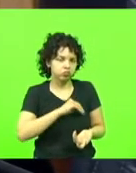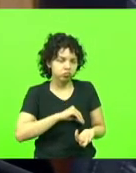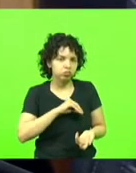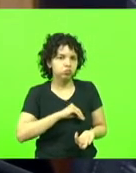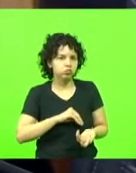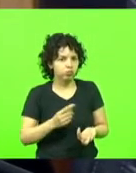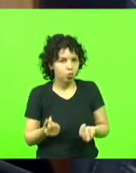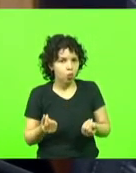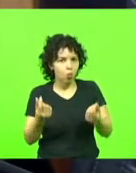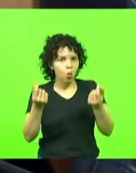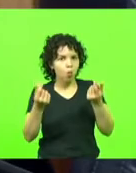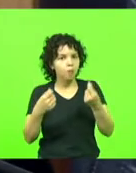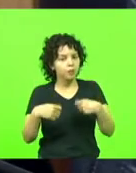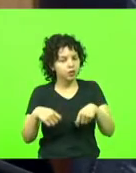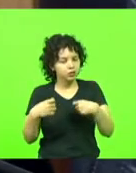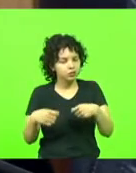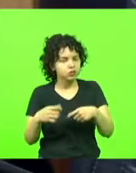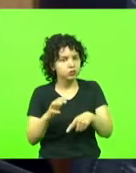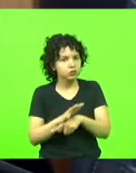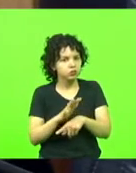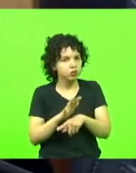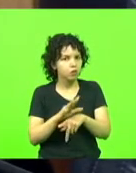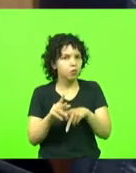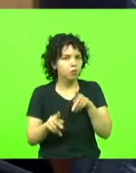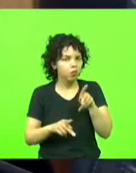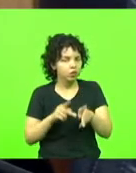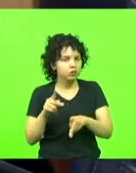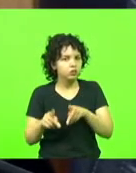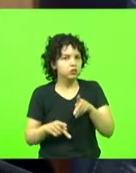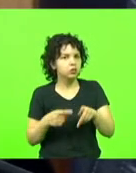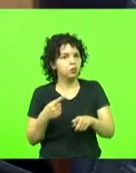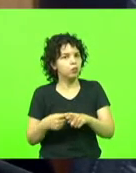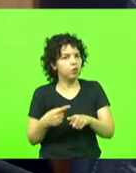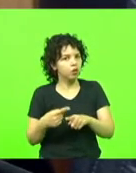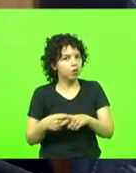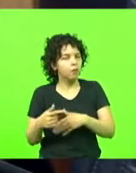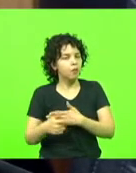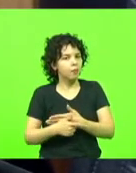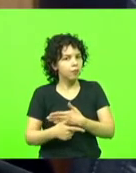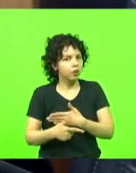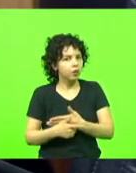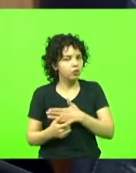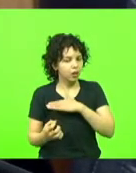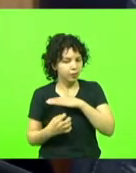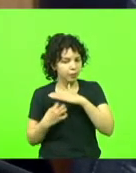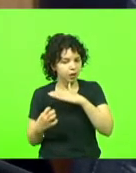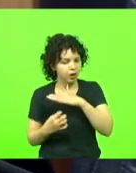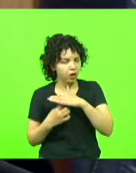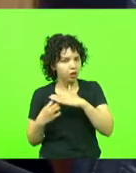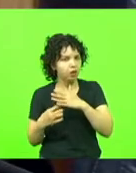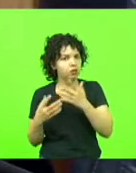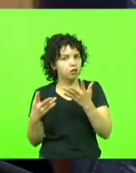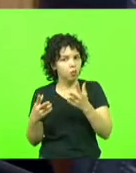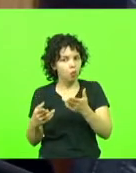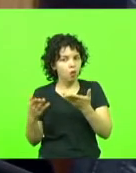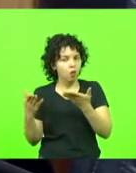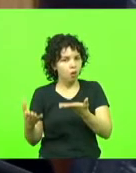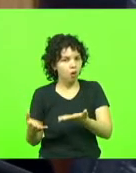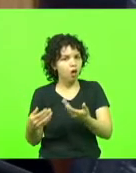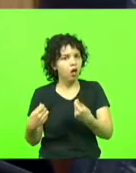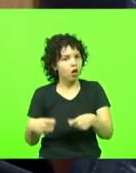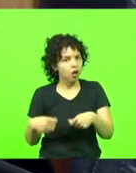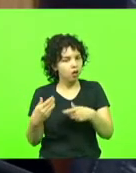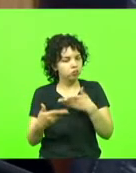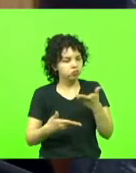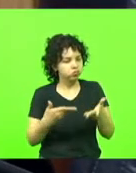colocado a serviço do povo. Porque o papel de uma estatal, o papel de uma empresa como a Petrobras, de fato, é estar a serviço do povo